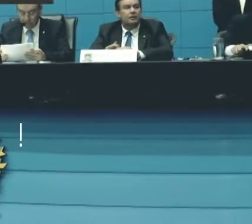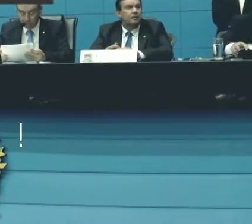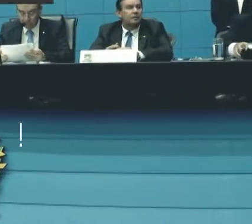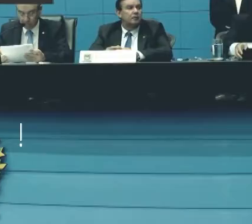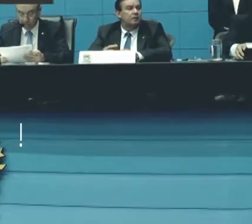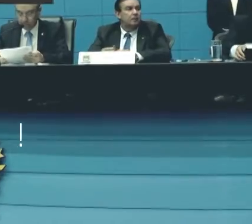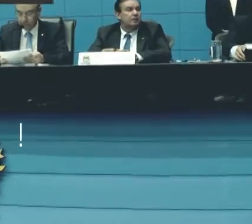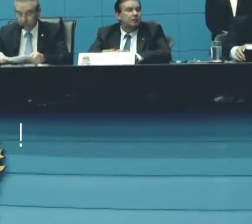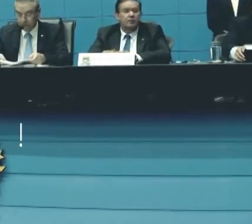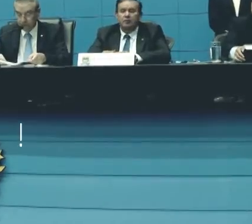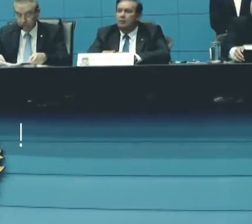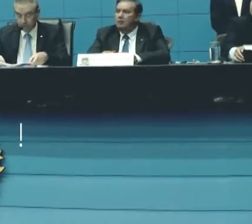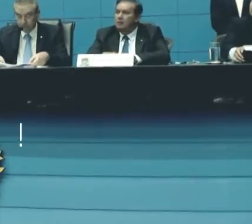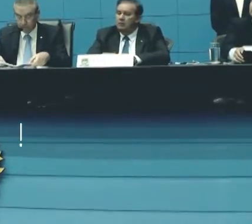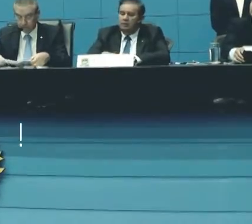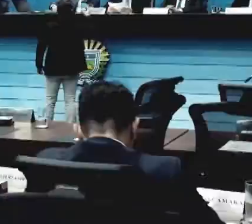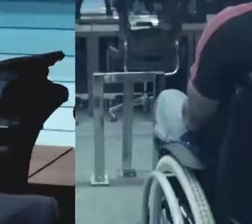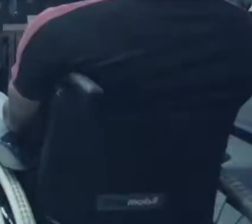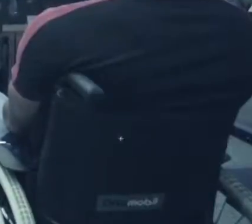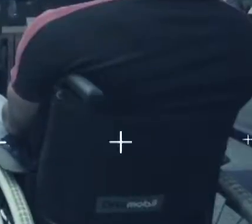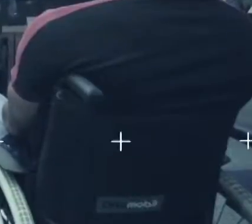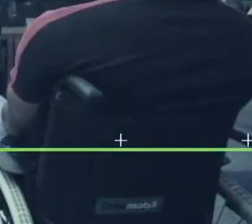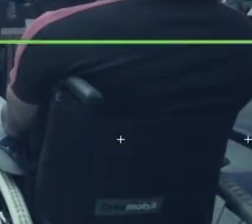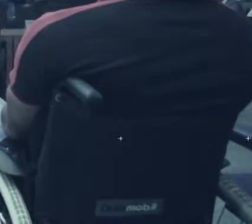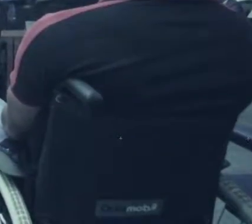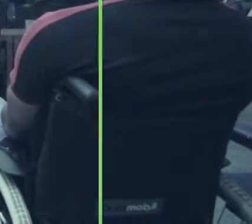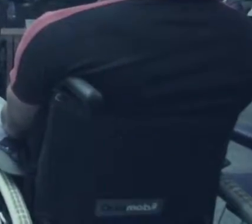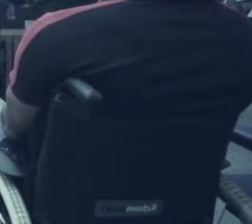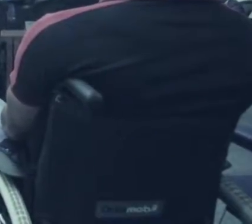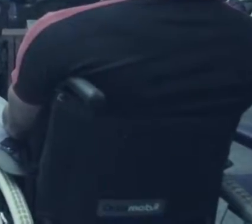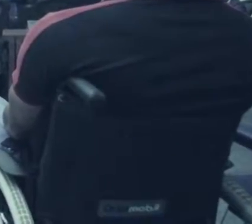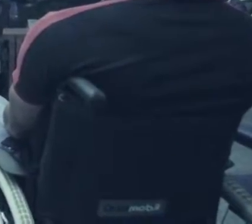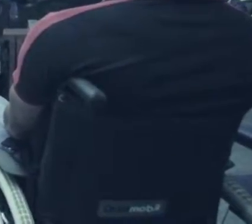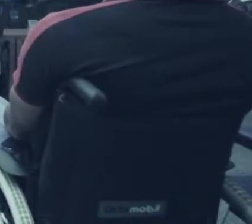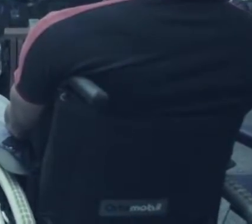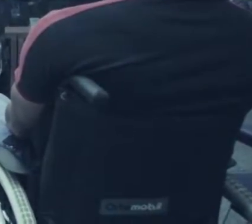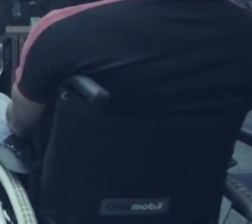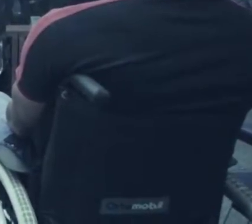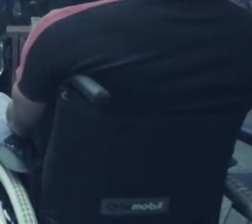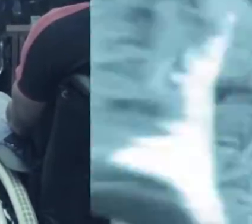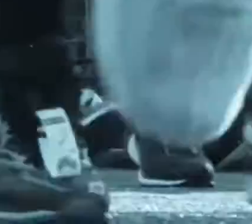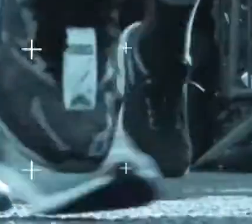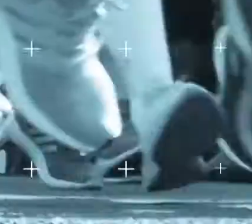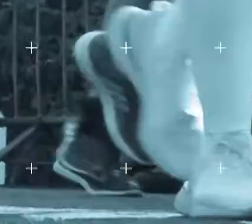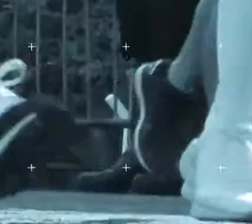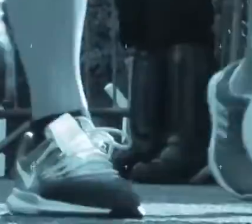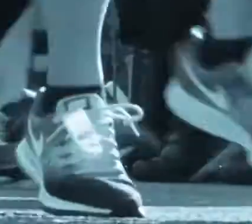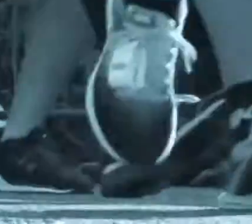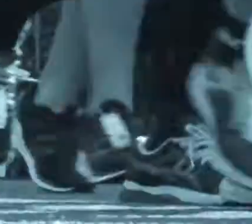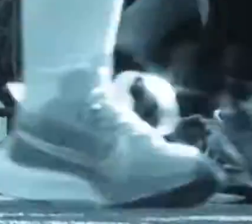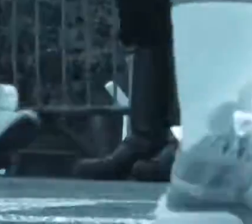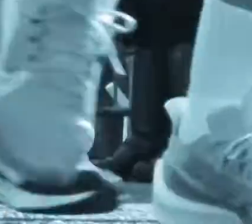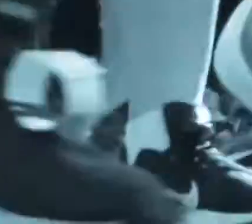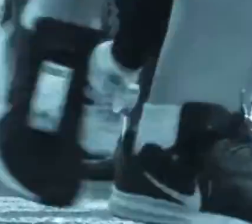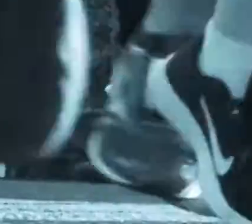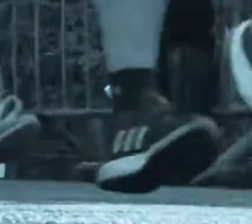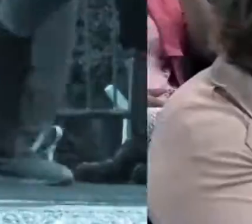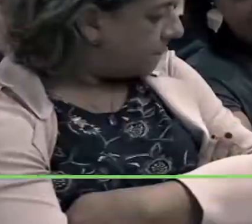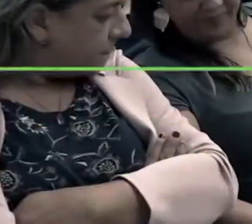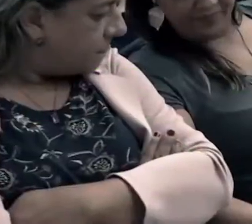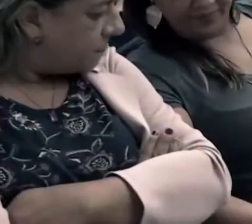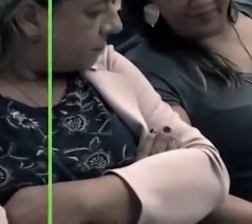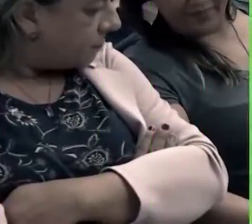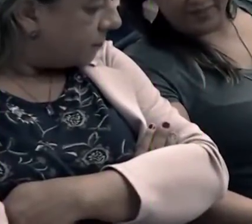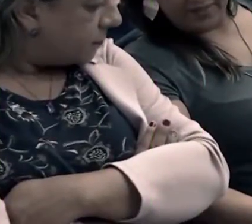trata apenas de aplicar novas tecnologias, é melhorar, tornar acessível, integrar. Modernizar é aproximar